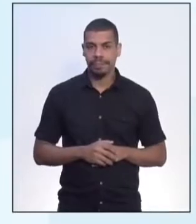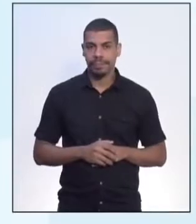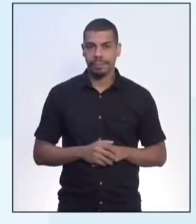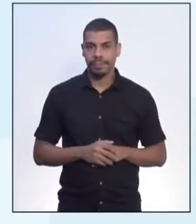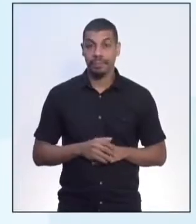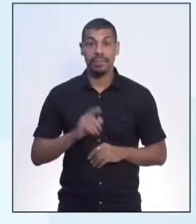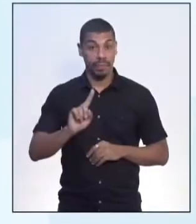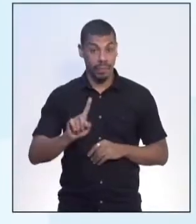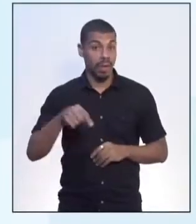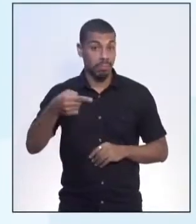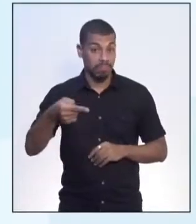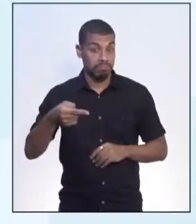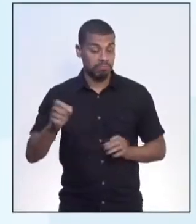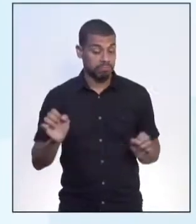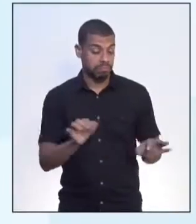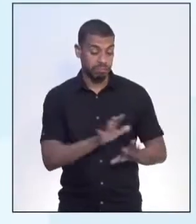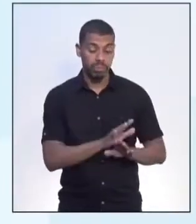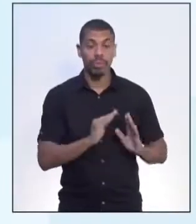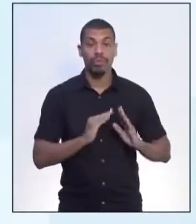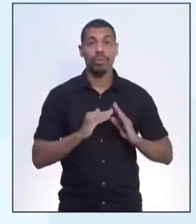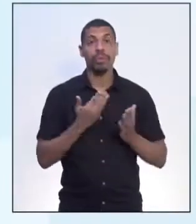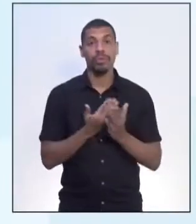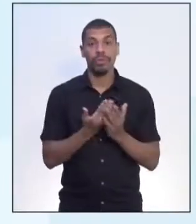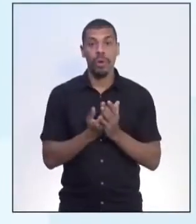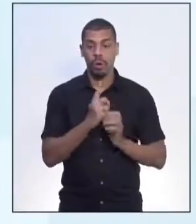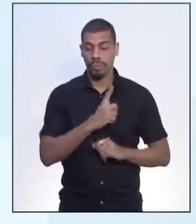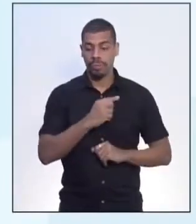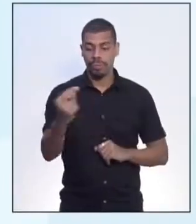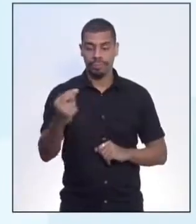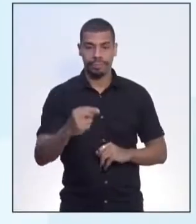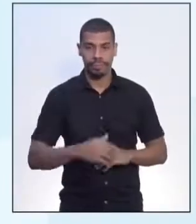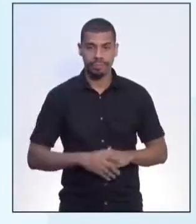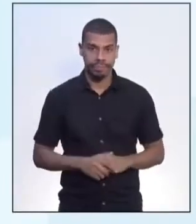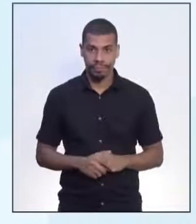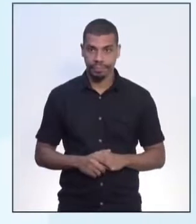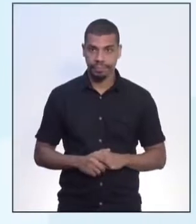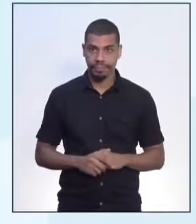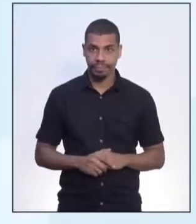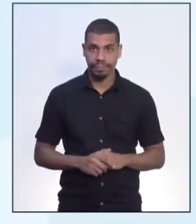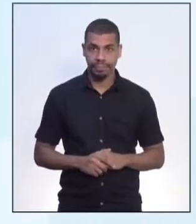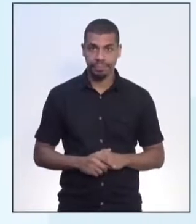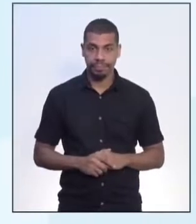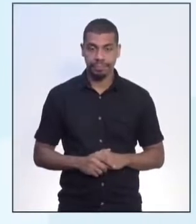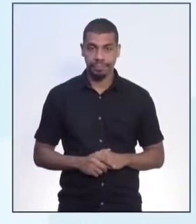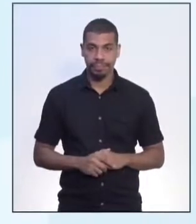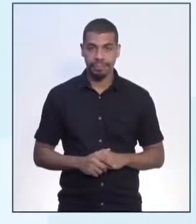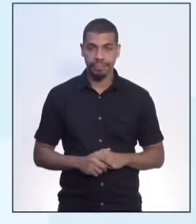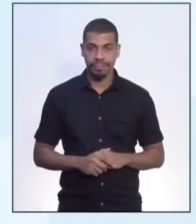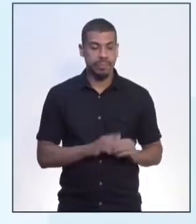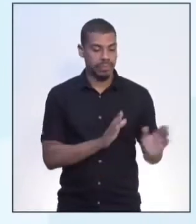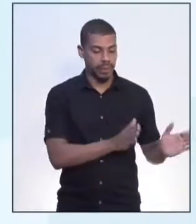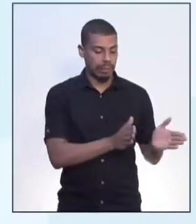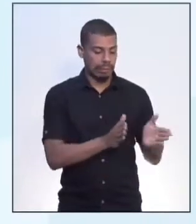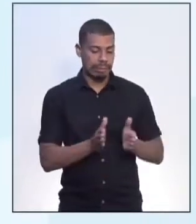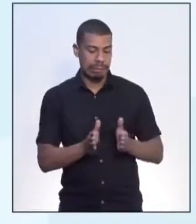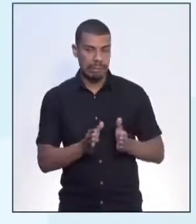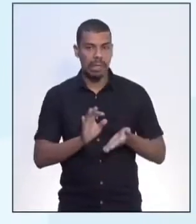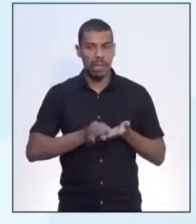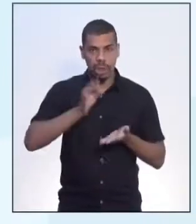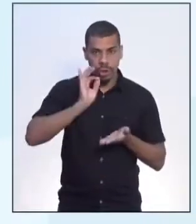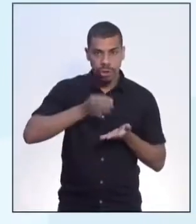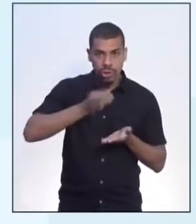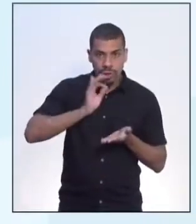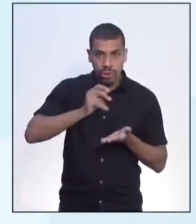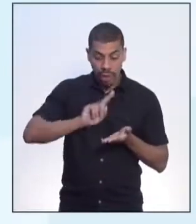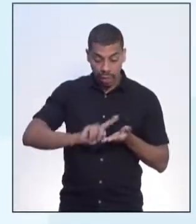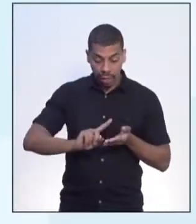school. Depois disso, eu vou para a escola. Também um link word de sequência. Depois que ele tomou café,